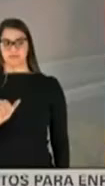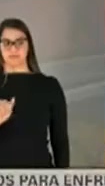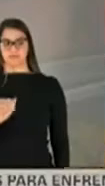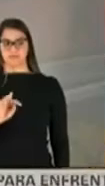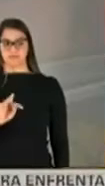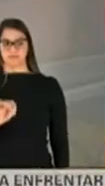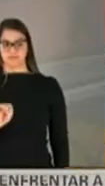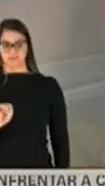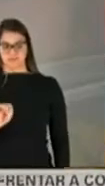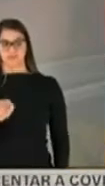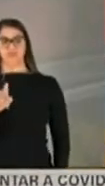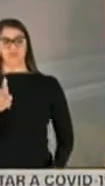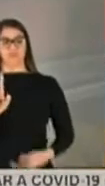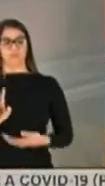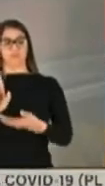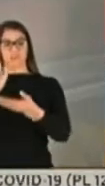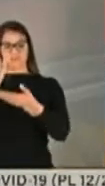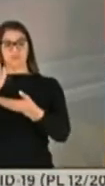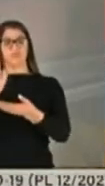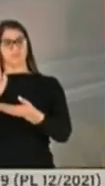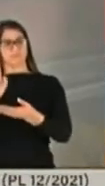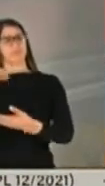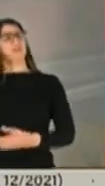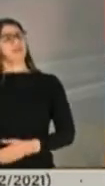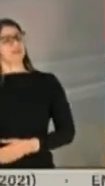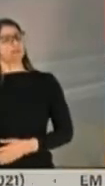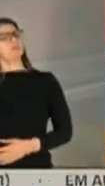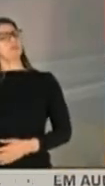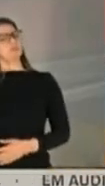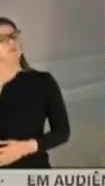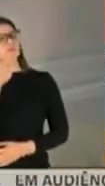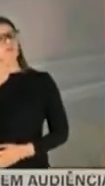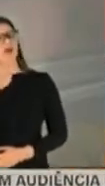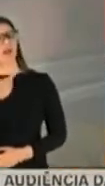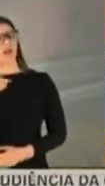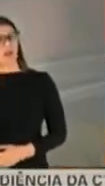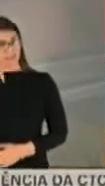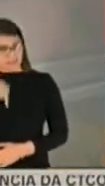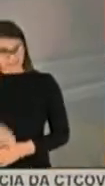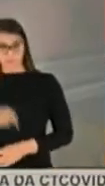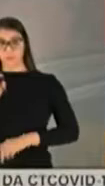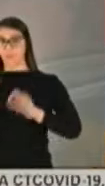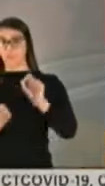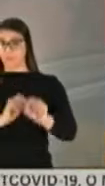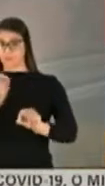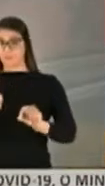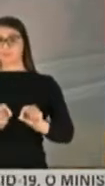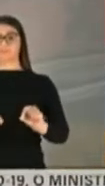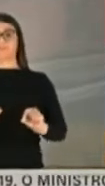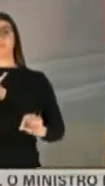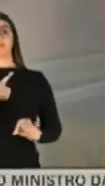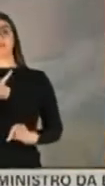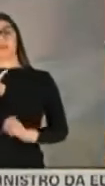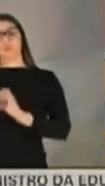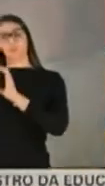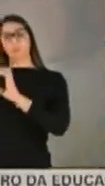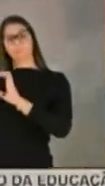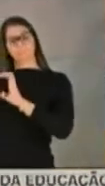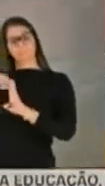que o senhor representava. É importante dizer aqui que tem um e-mail